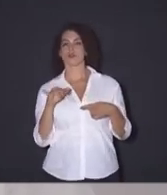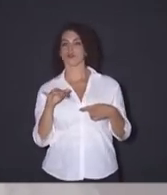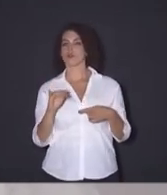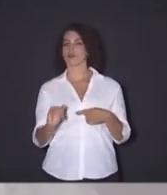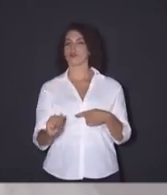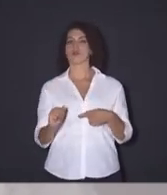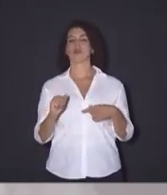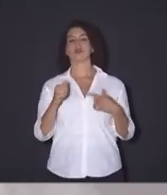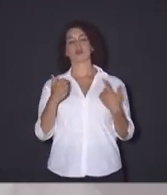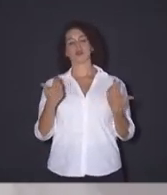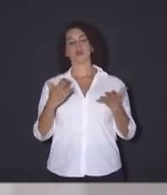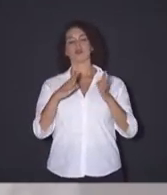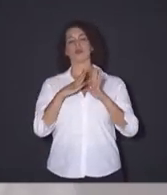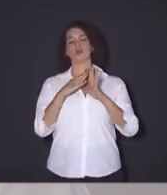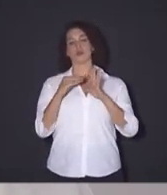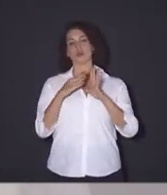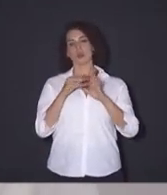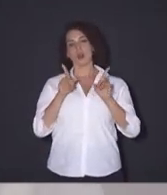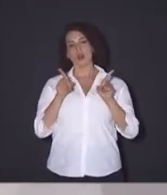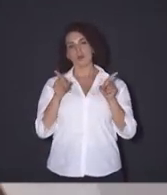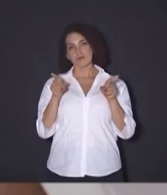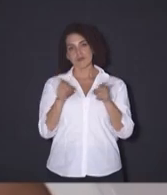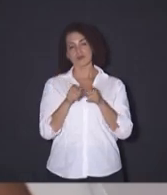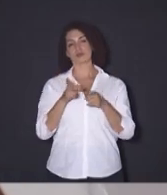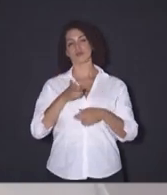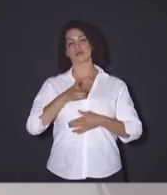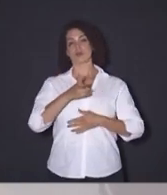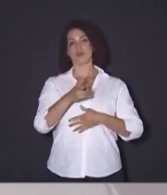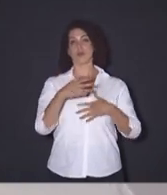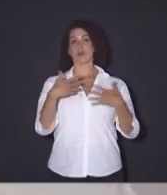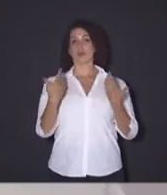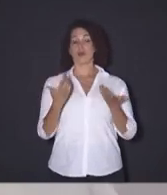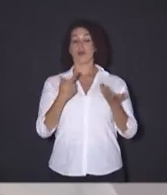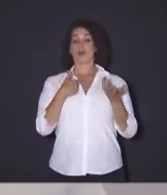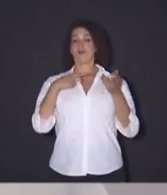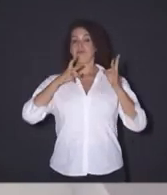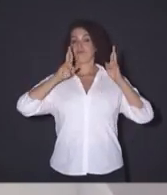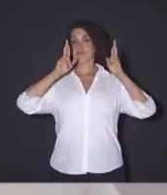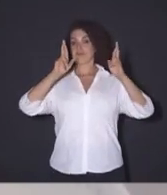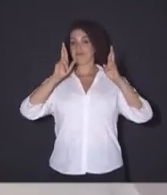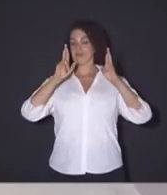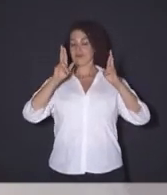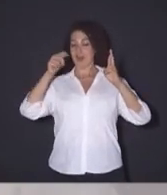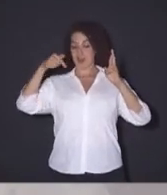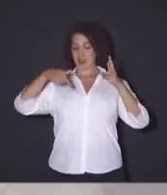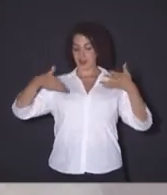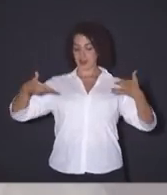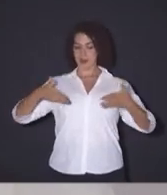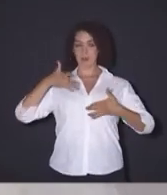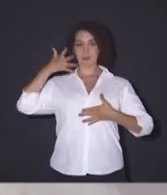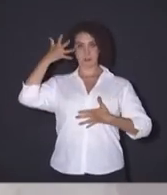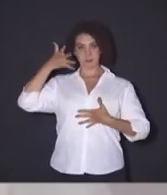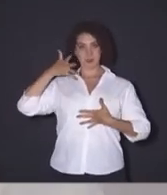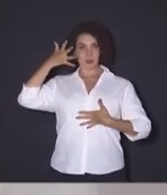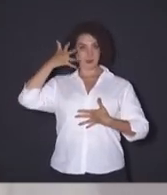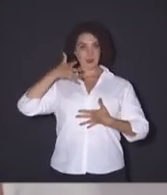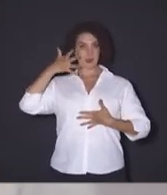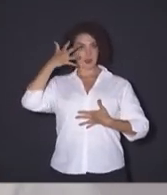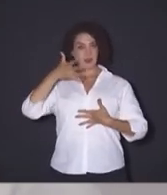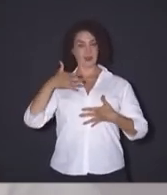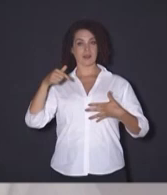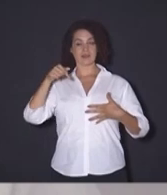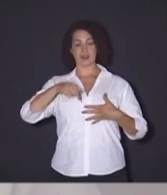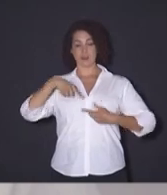cada vez mais restrito então espero que por meio dessa dessa palestra desta conferência proferida